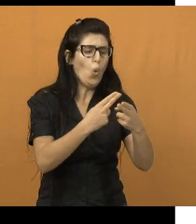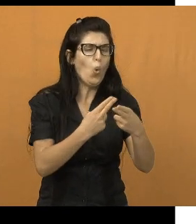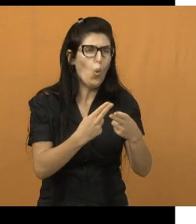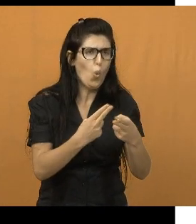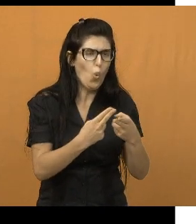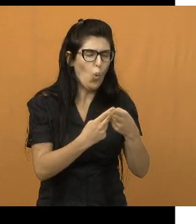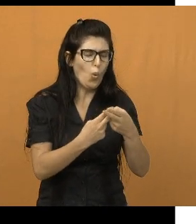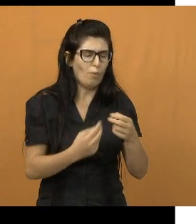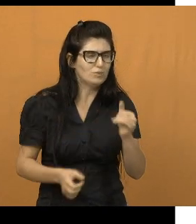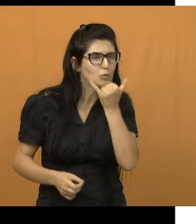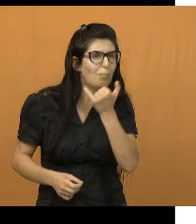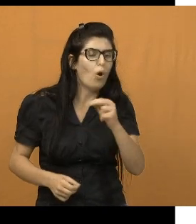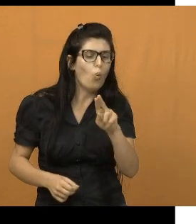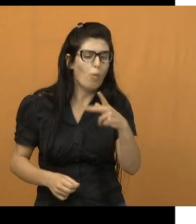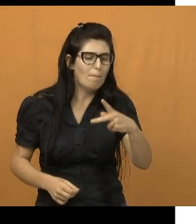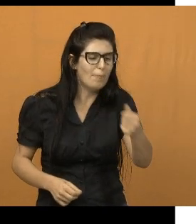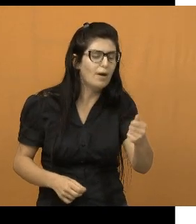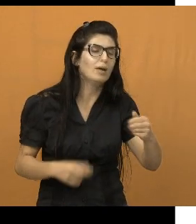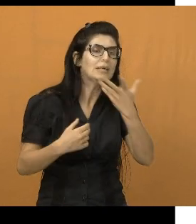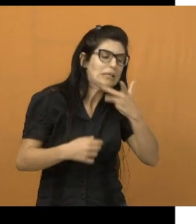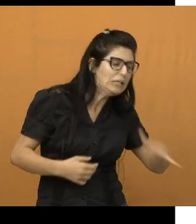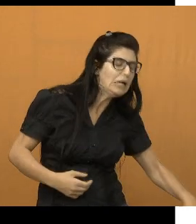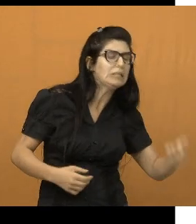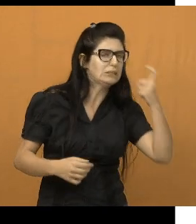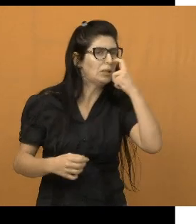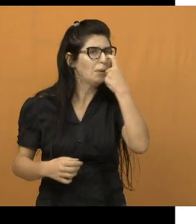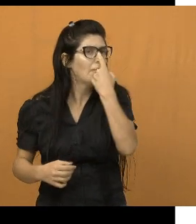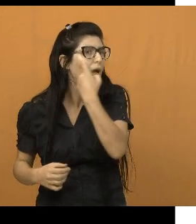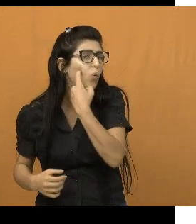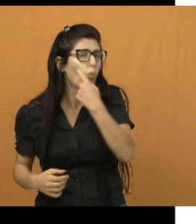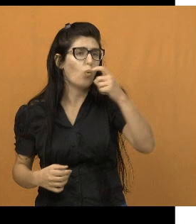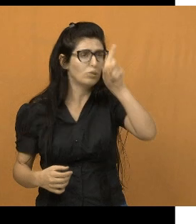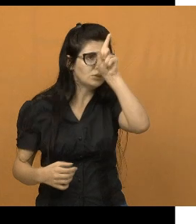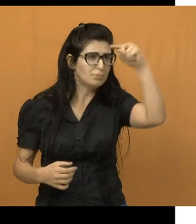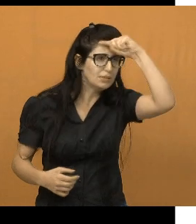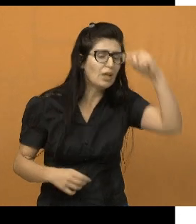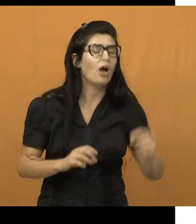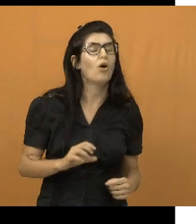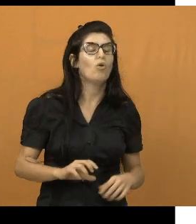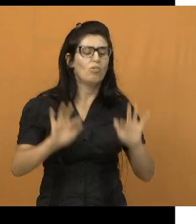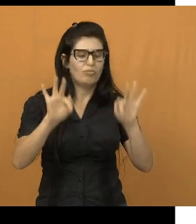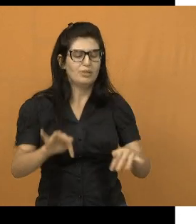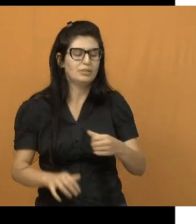Meia Lua, e encerramos com